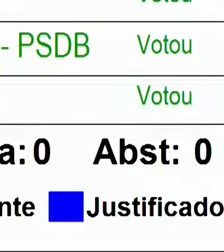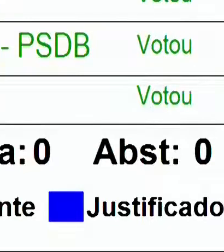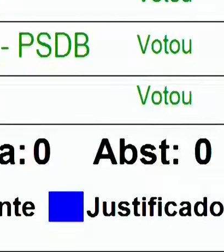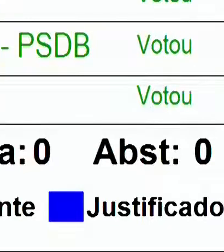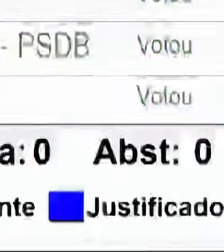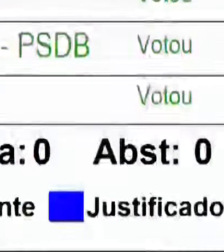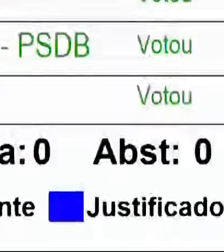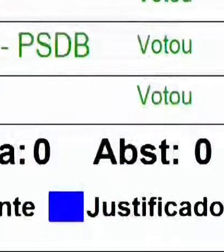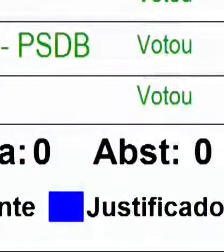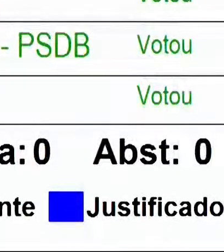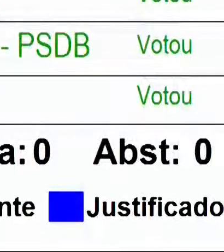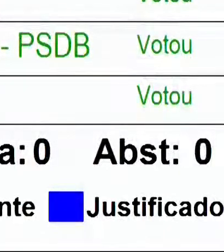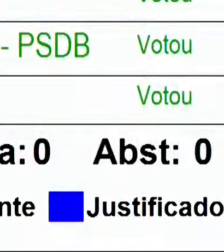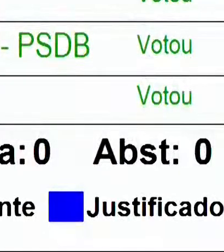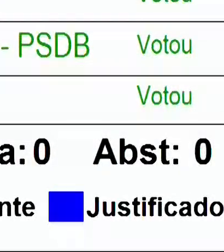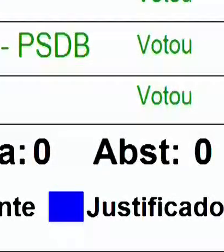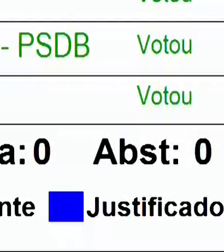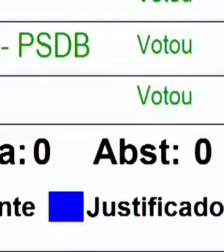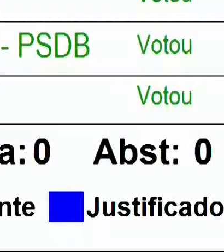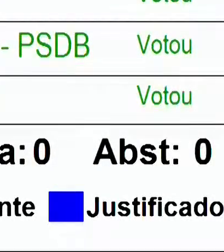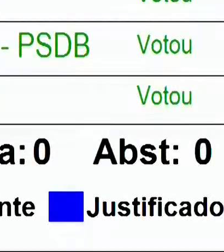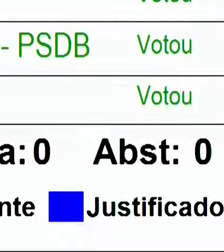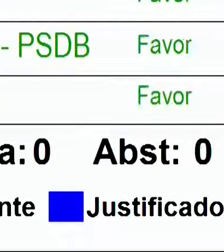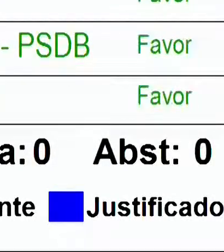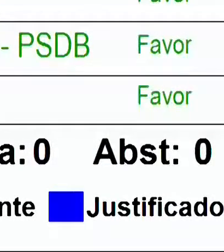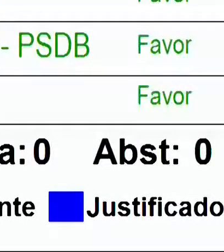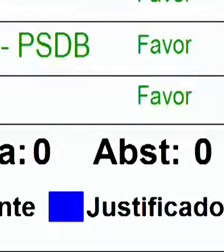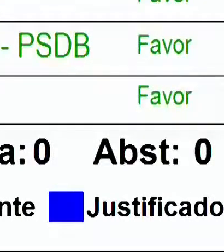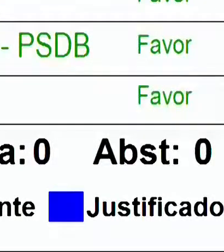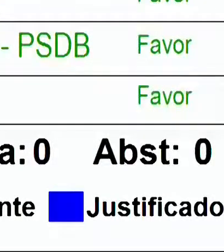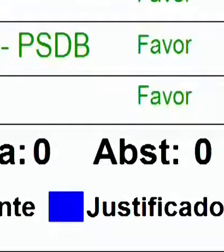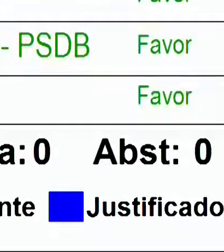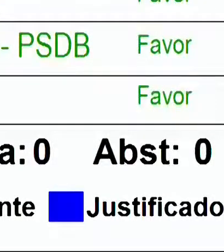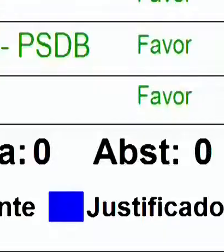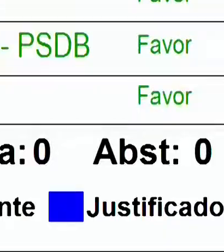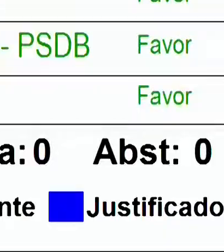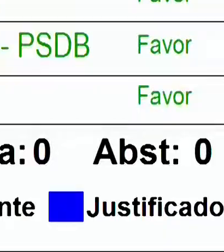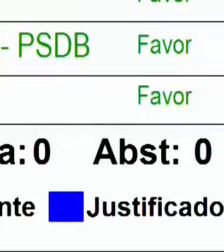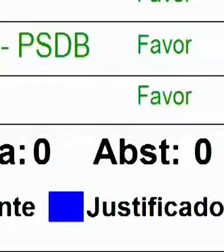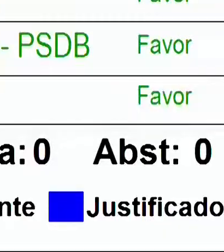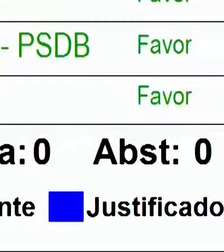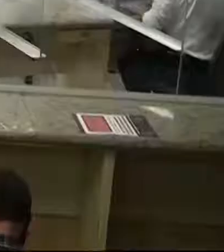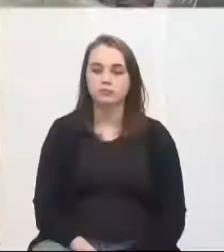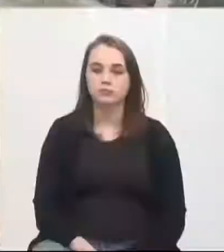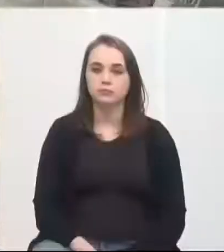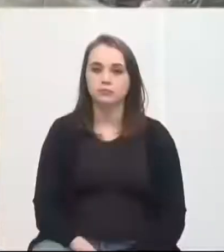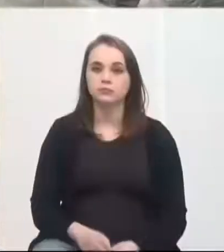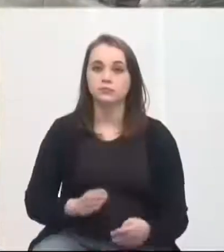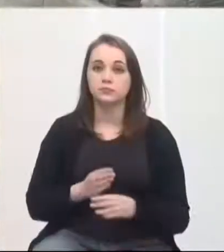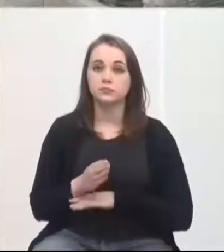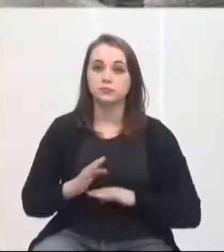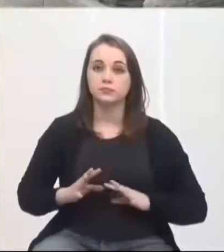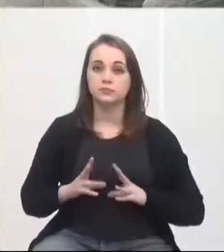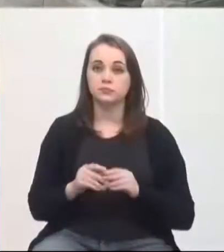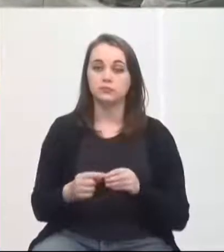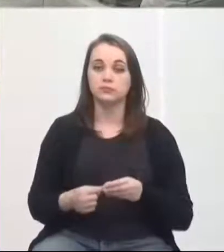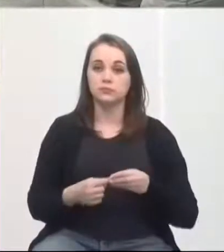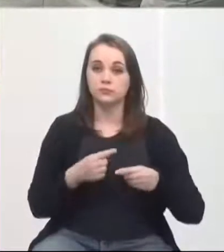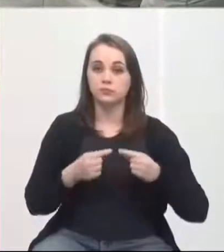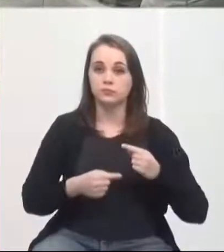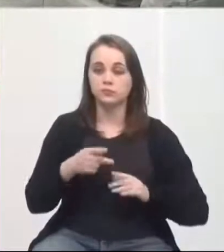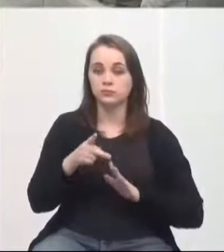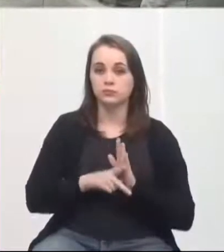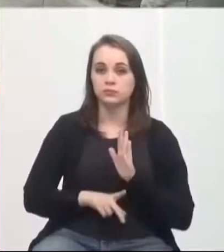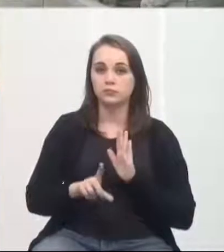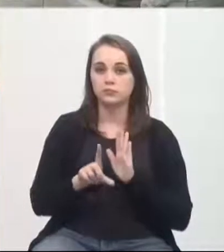Votação encerrada. A moção foi aprovada por unanimidade. Em única discussão e votação,